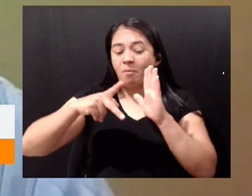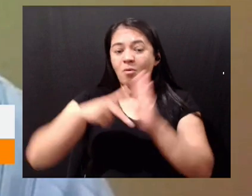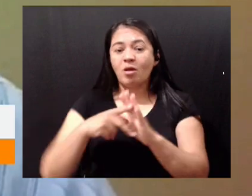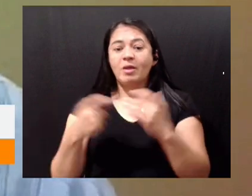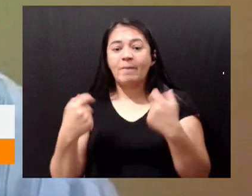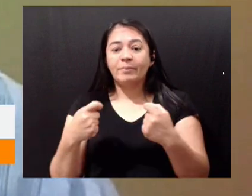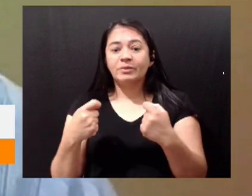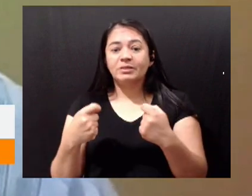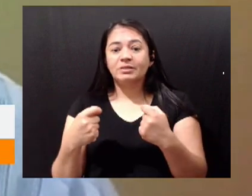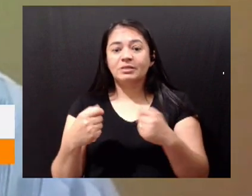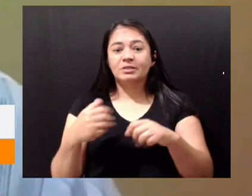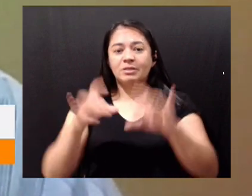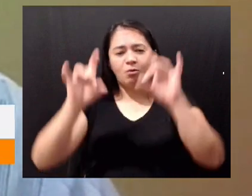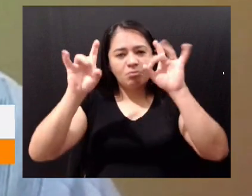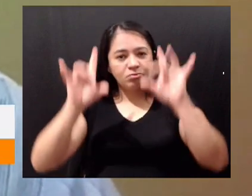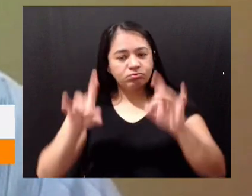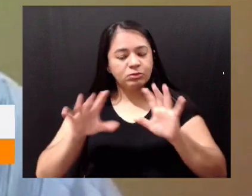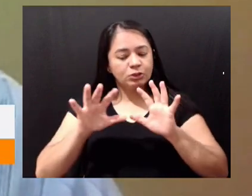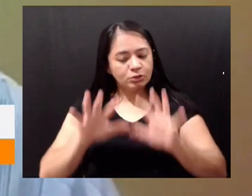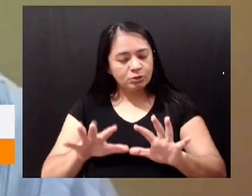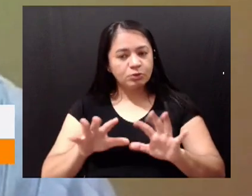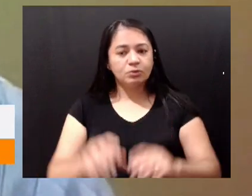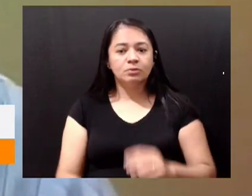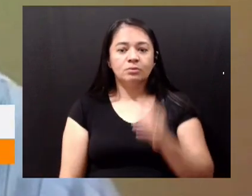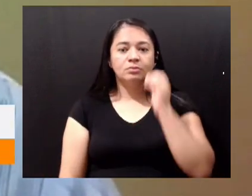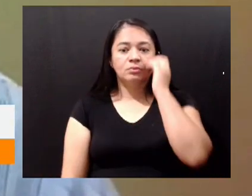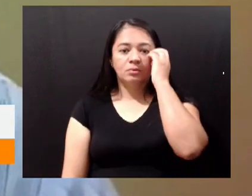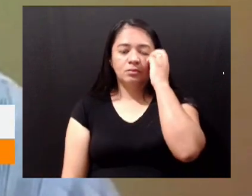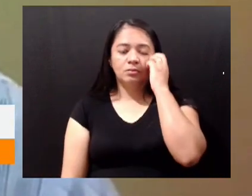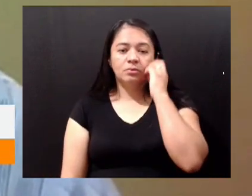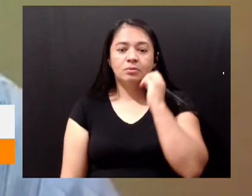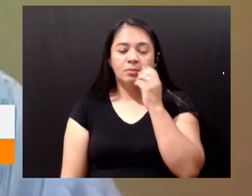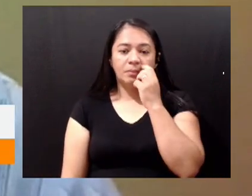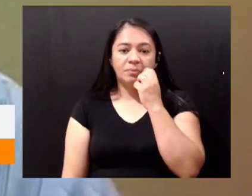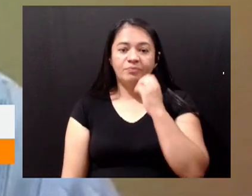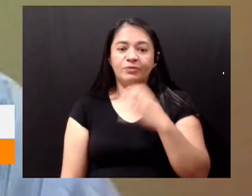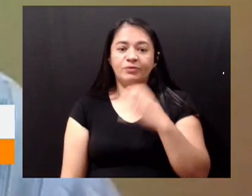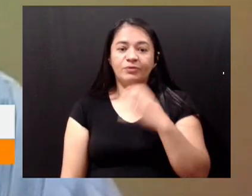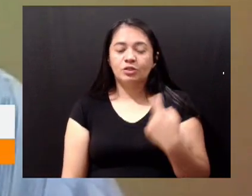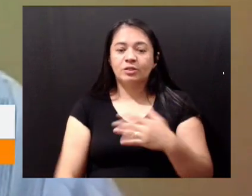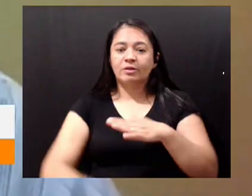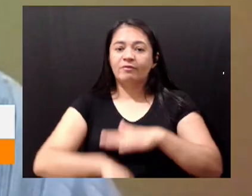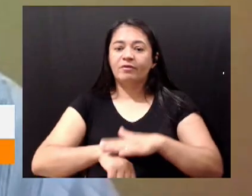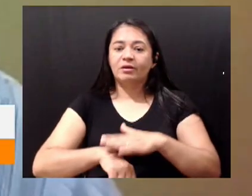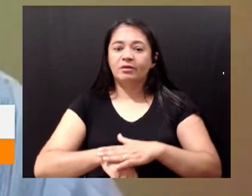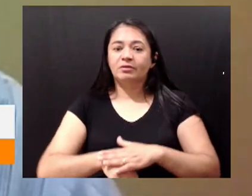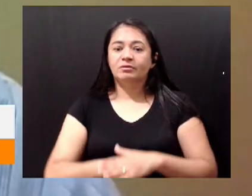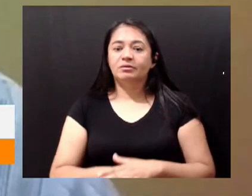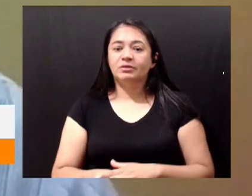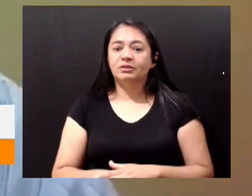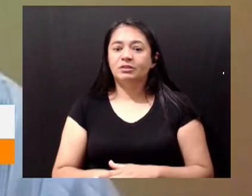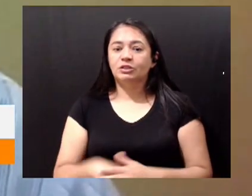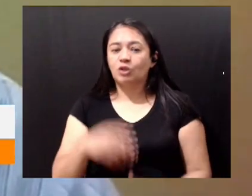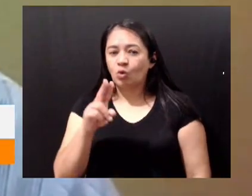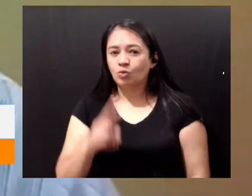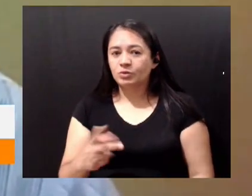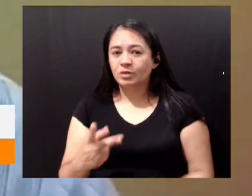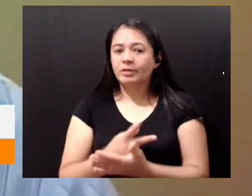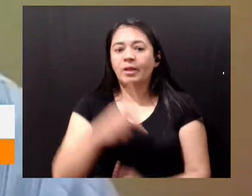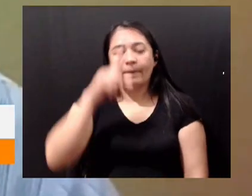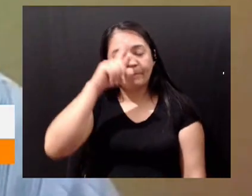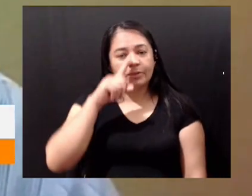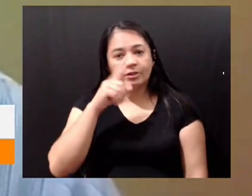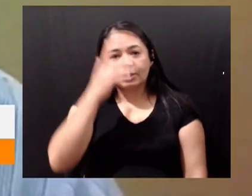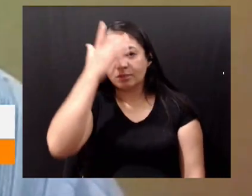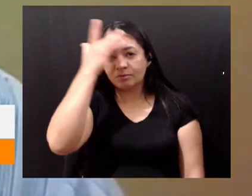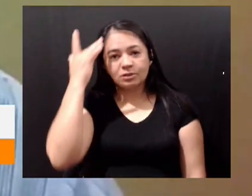especialização nisso, né? E isso, do jeito que é feito, realmente é condenável e é perigoso, as pessoas não deveriam estar